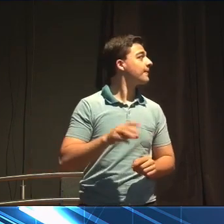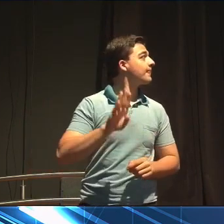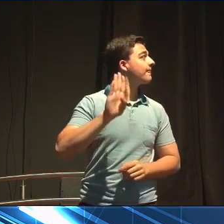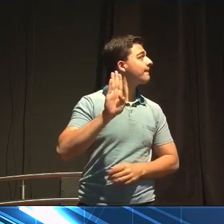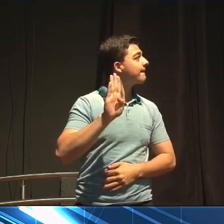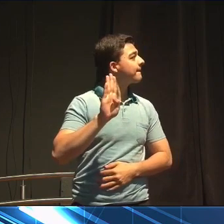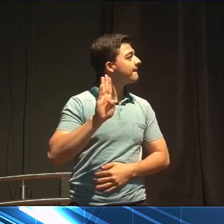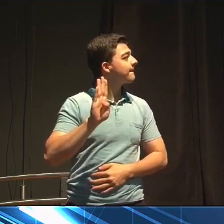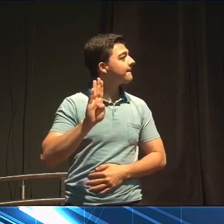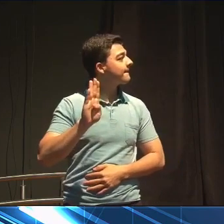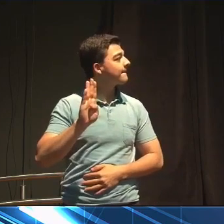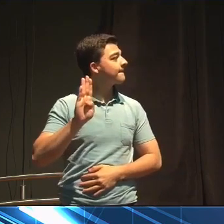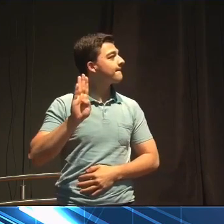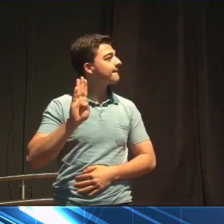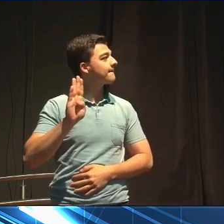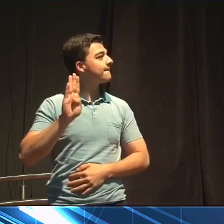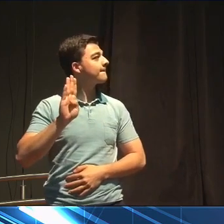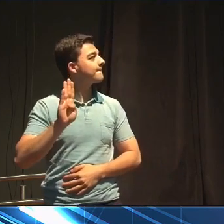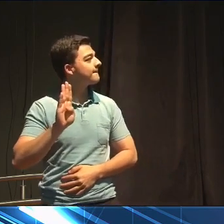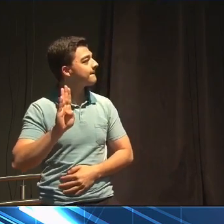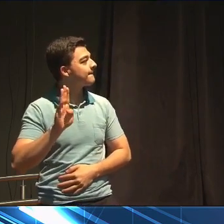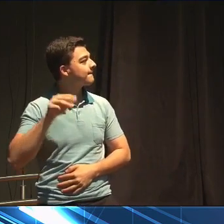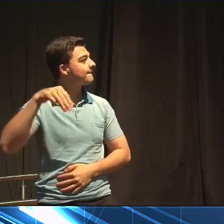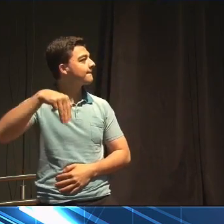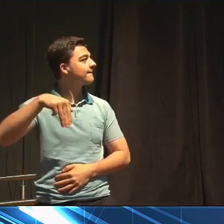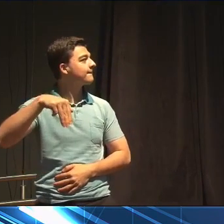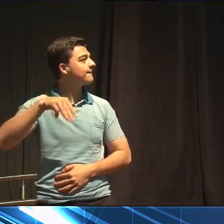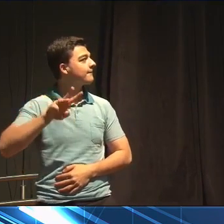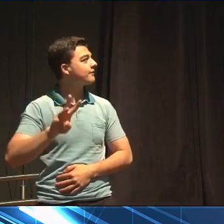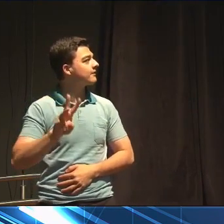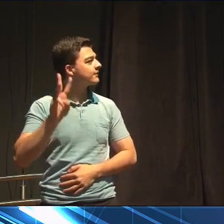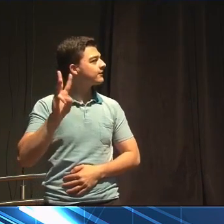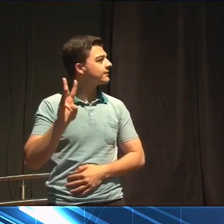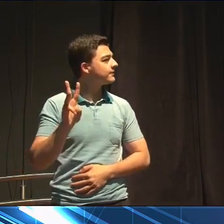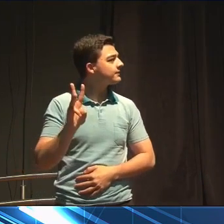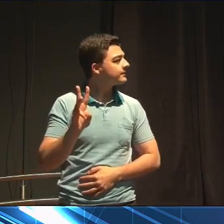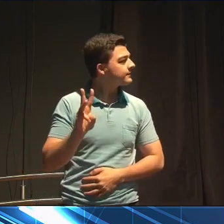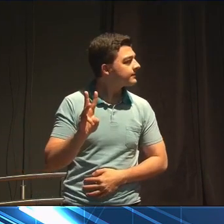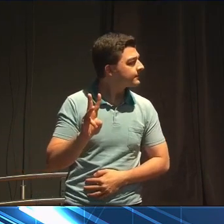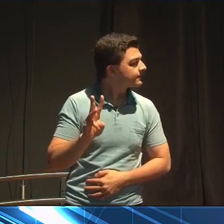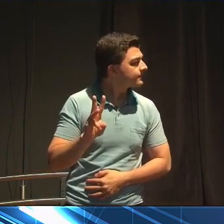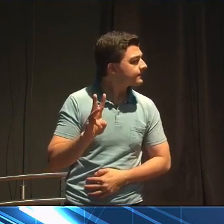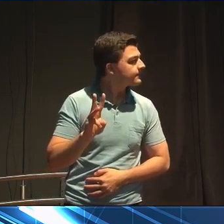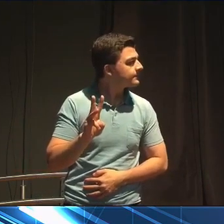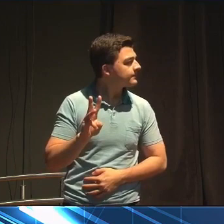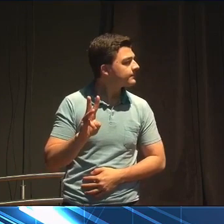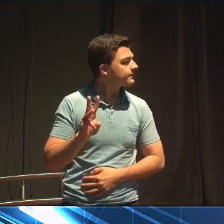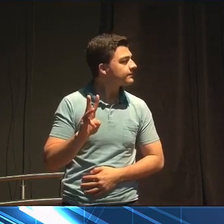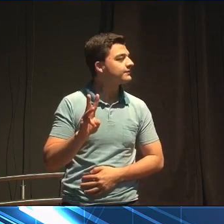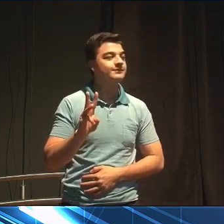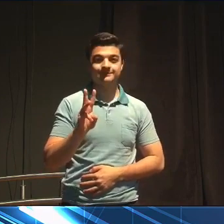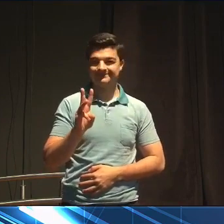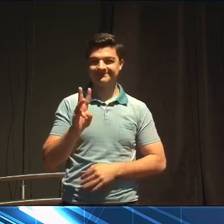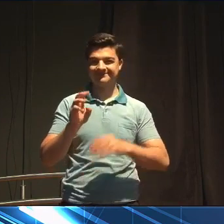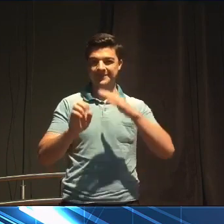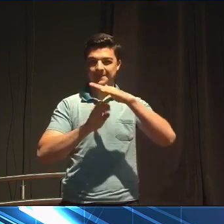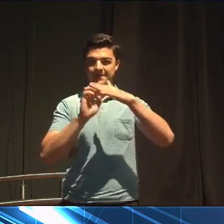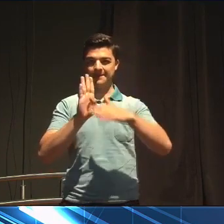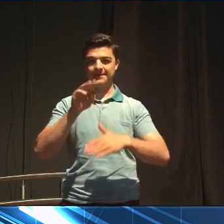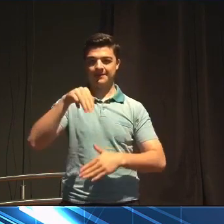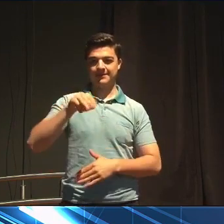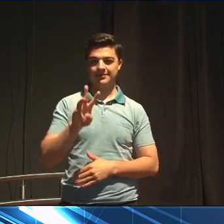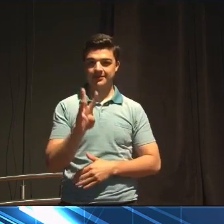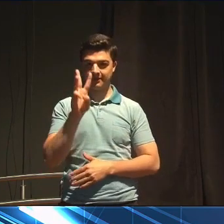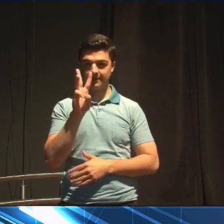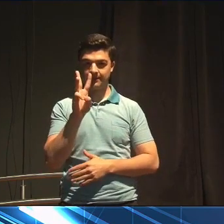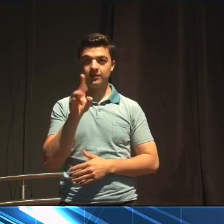BMW constrói as fábricas dentro do Omniverse e opera elas hoje antes de construir a fábrica real, e faz também simulações,